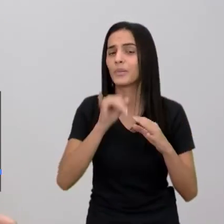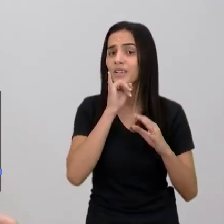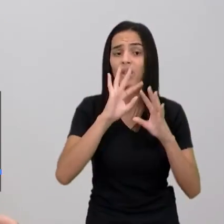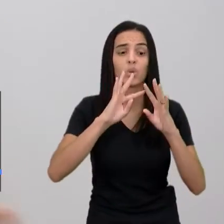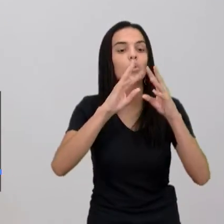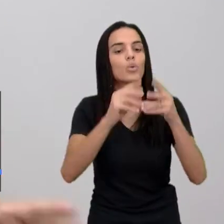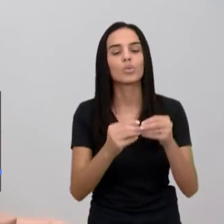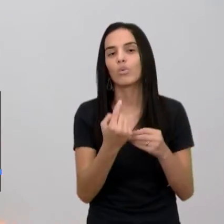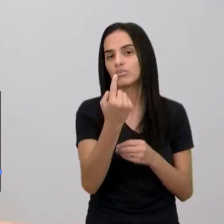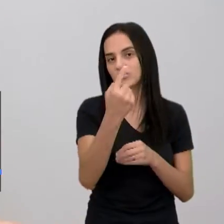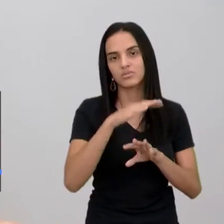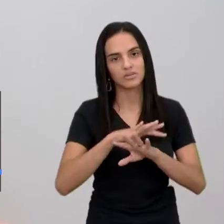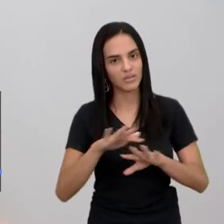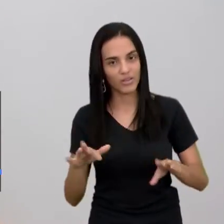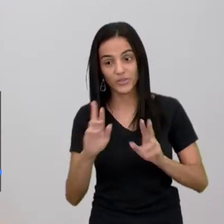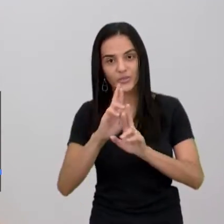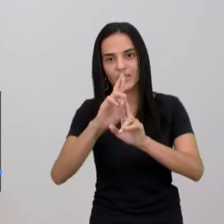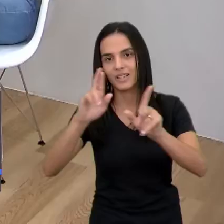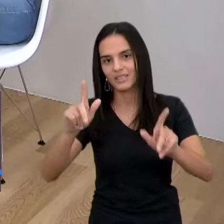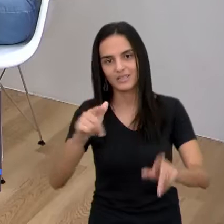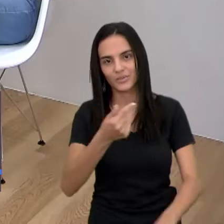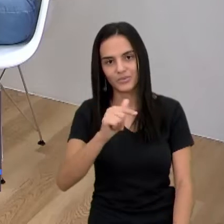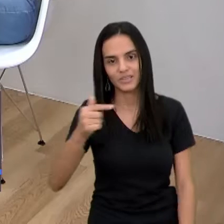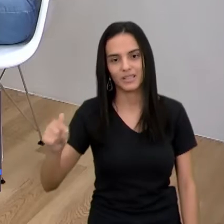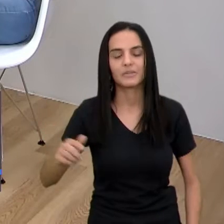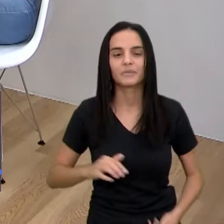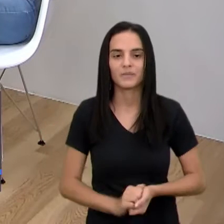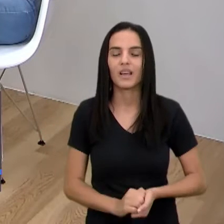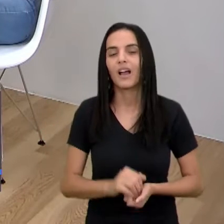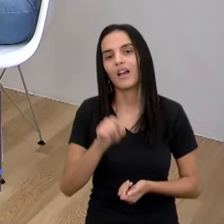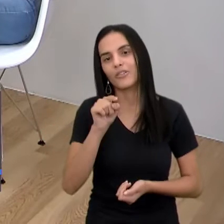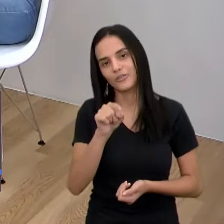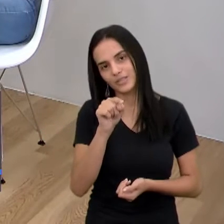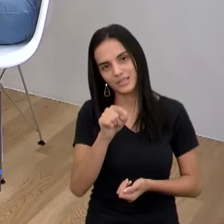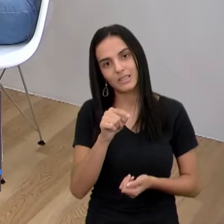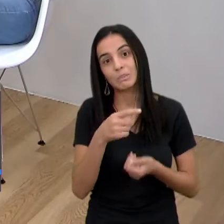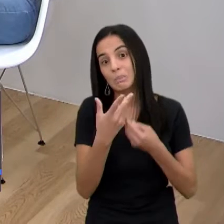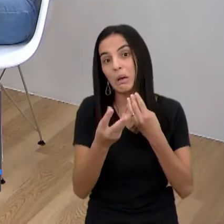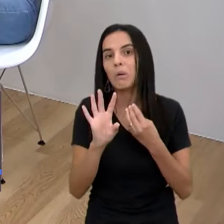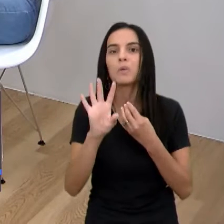só. Exato. Não tem diferença. E aí você acaba